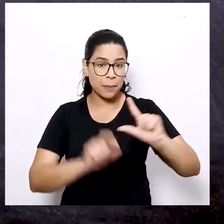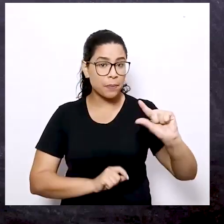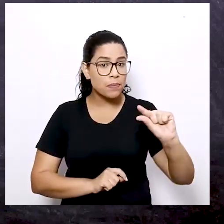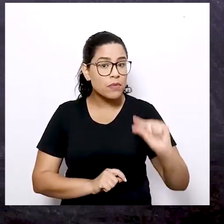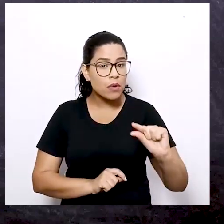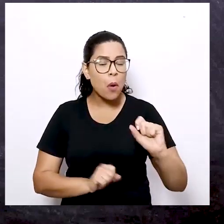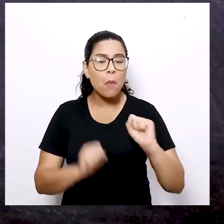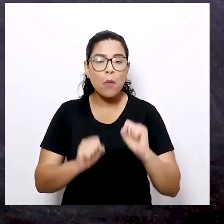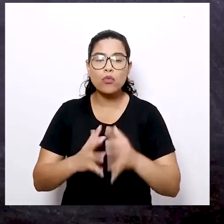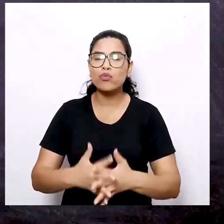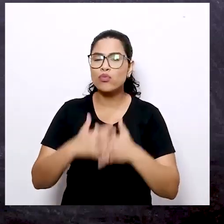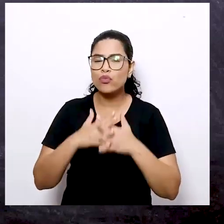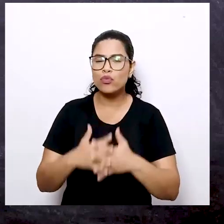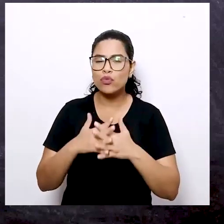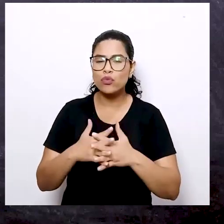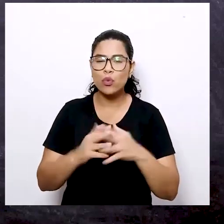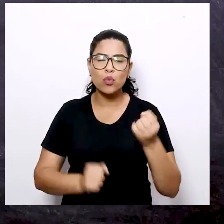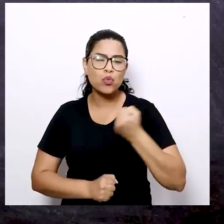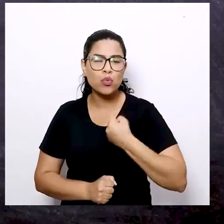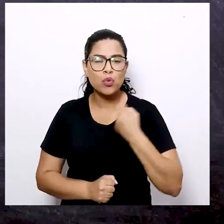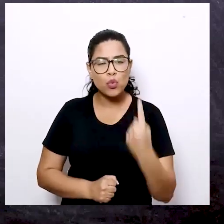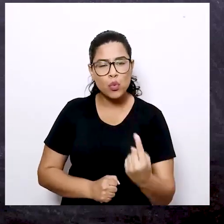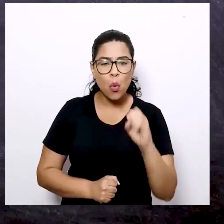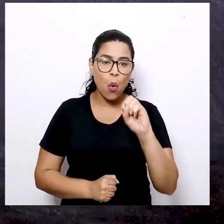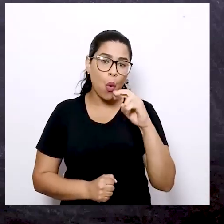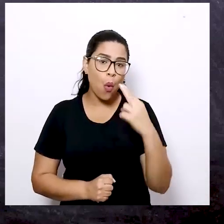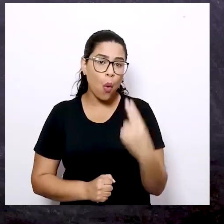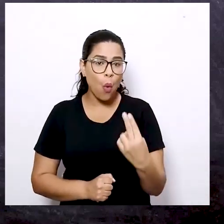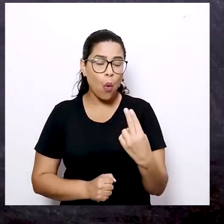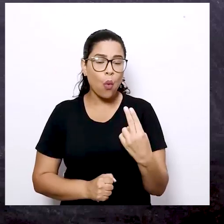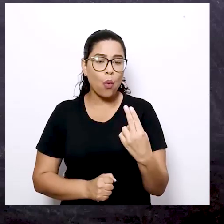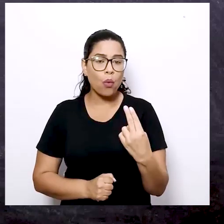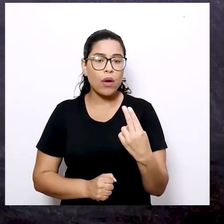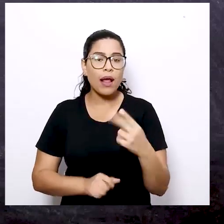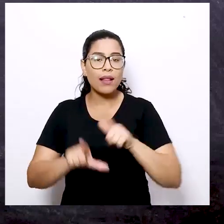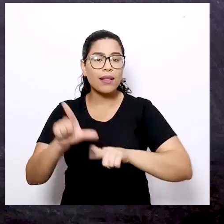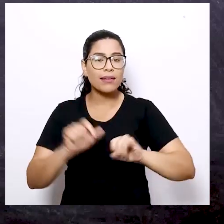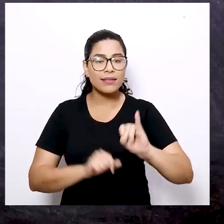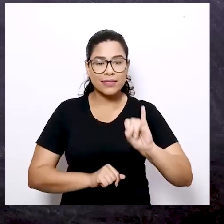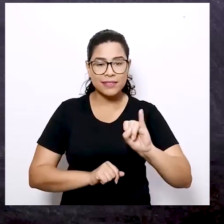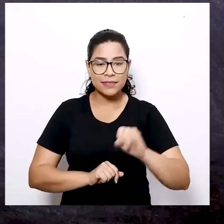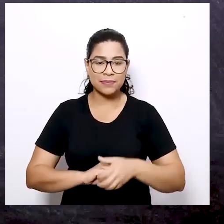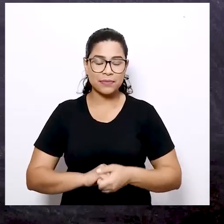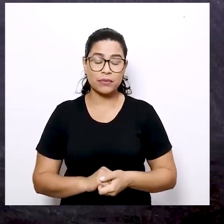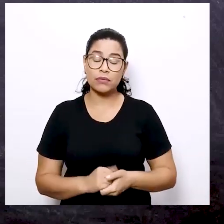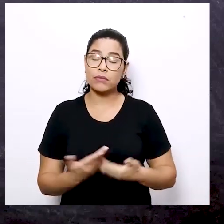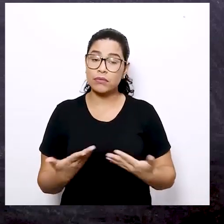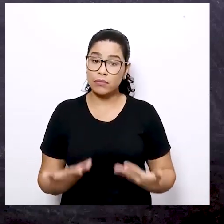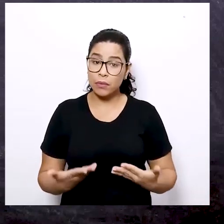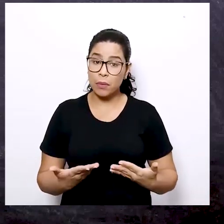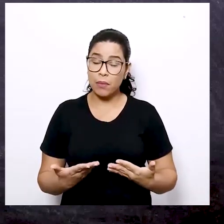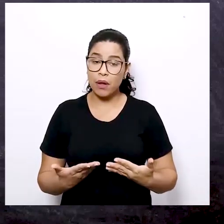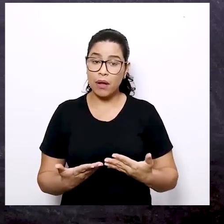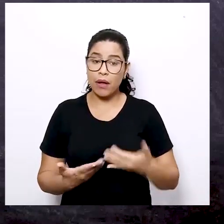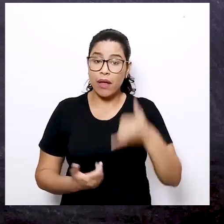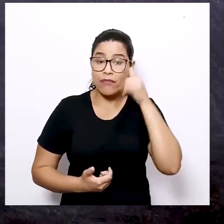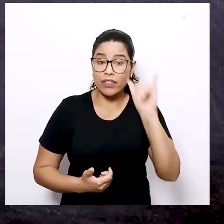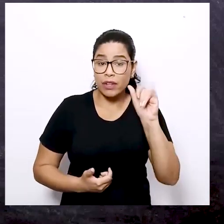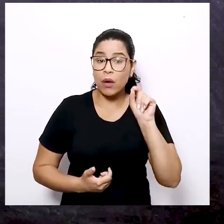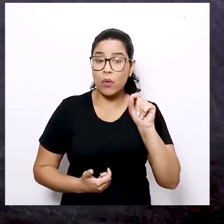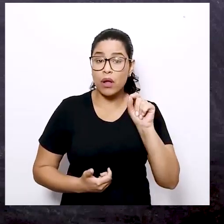número 1 ou com a letra I maiúscula. Para evitar confusões, decidiu-se que o